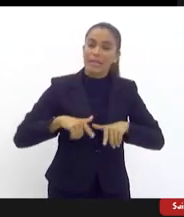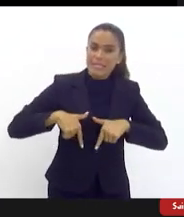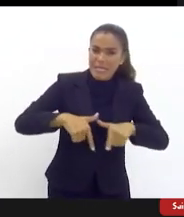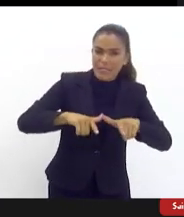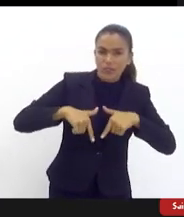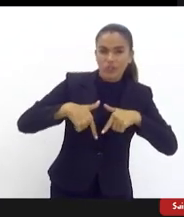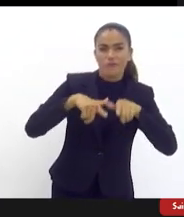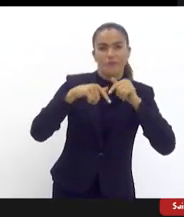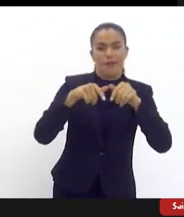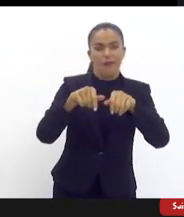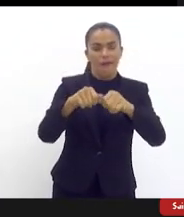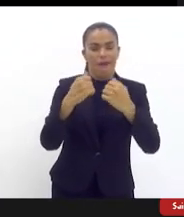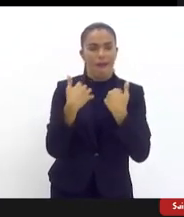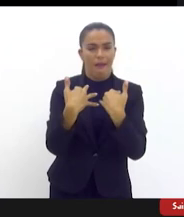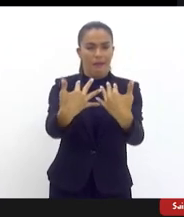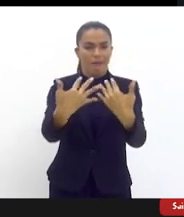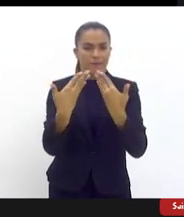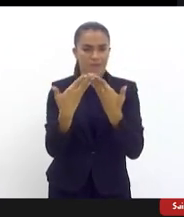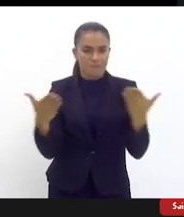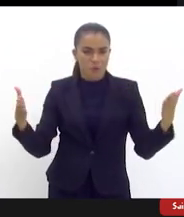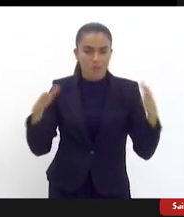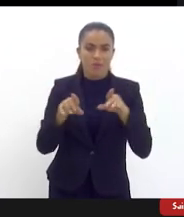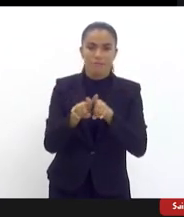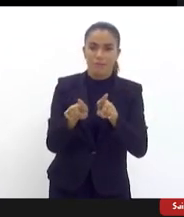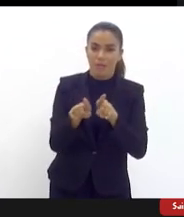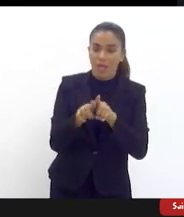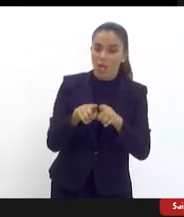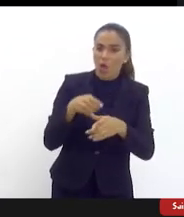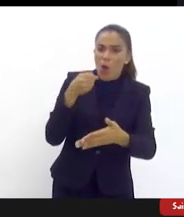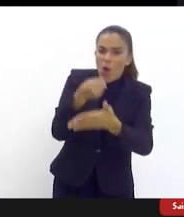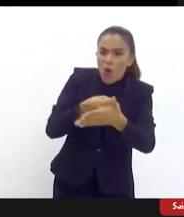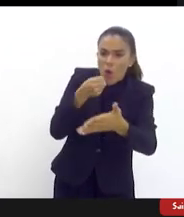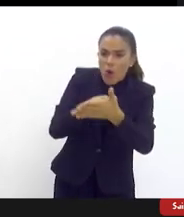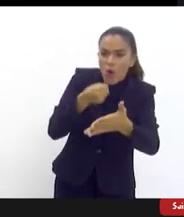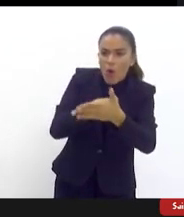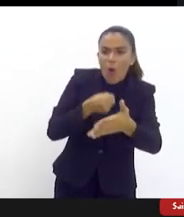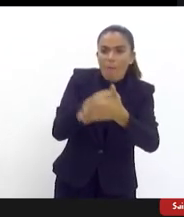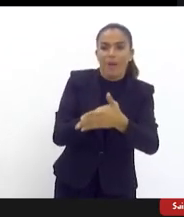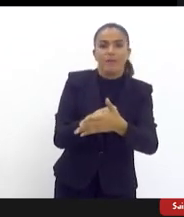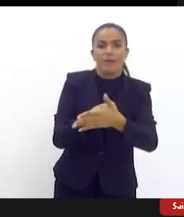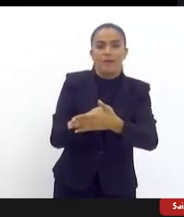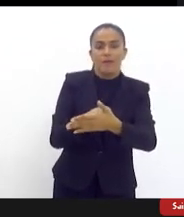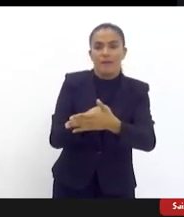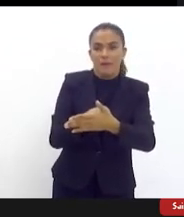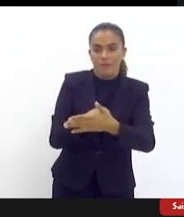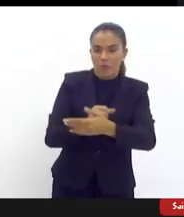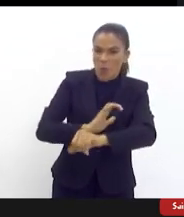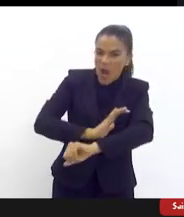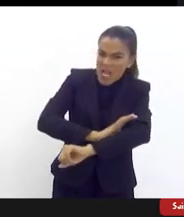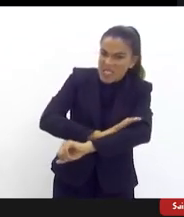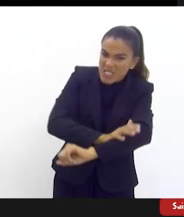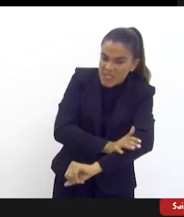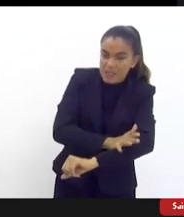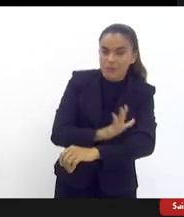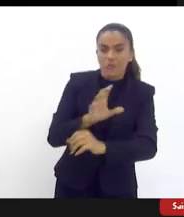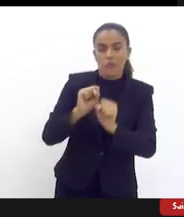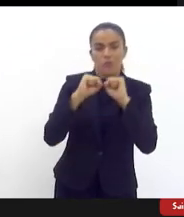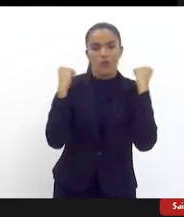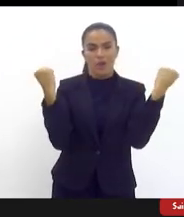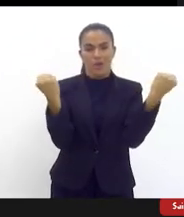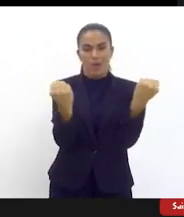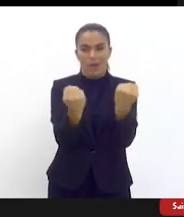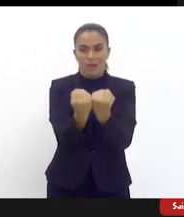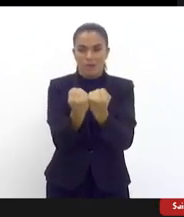iniciativas, audiências públicas, que possam vir a combater não apenas o racismo nos estádios, né, nas